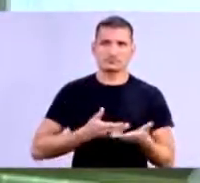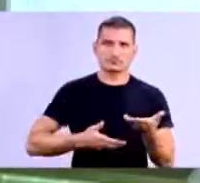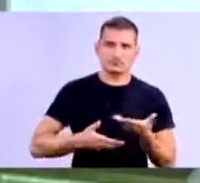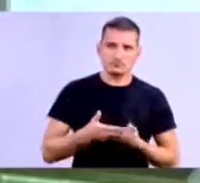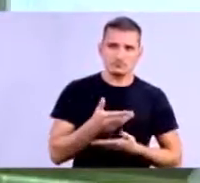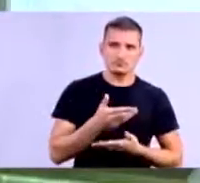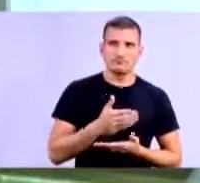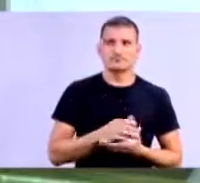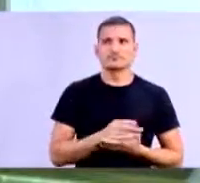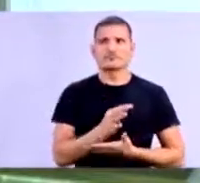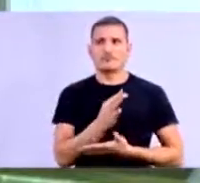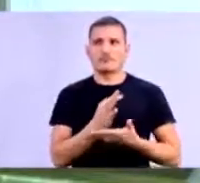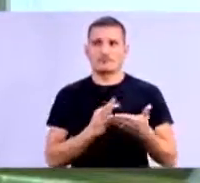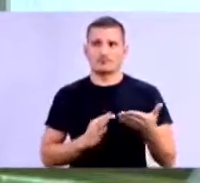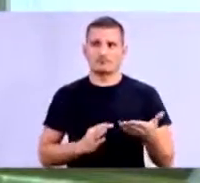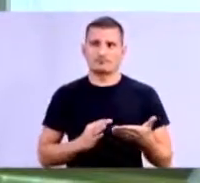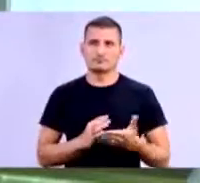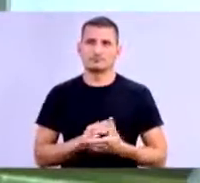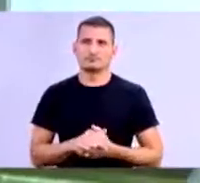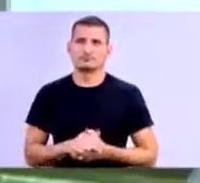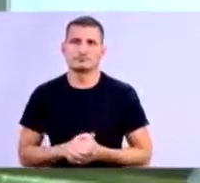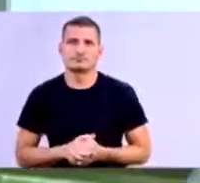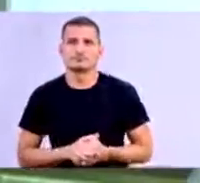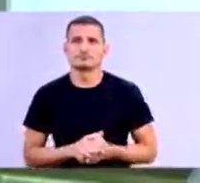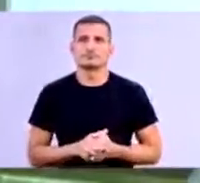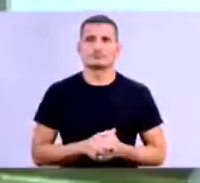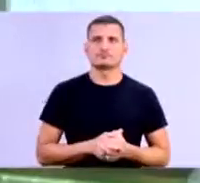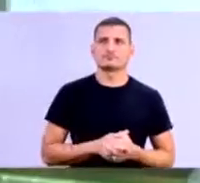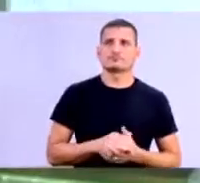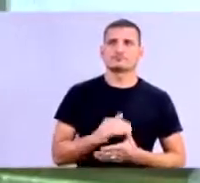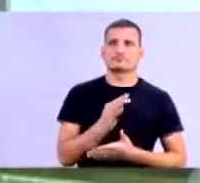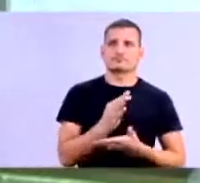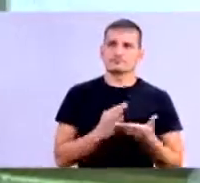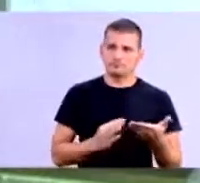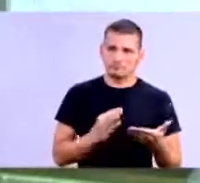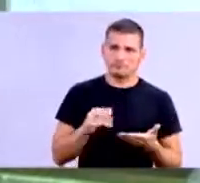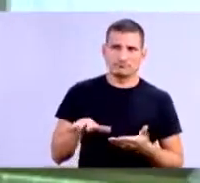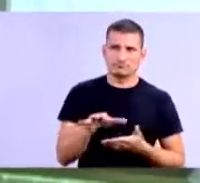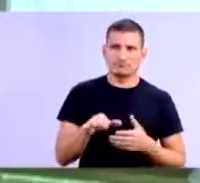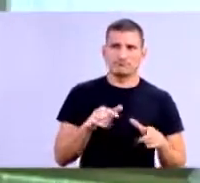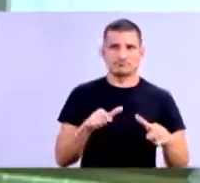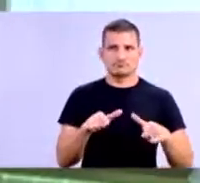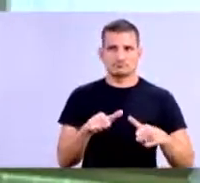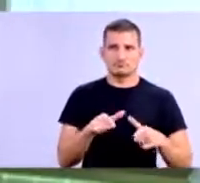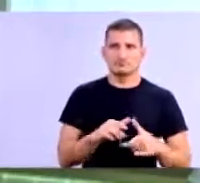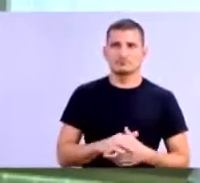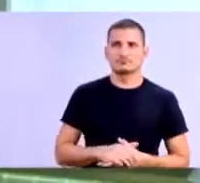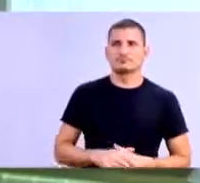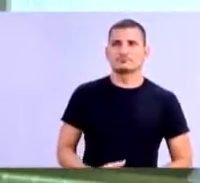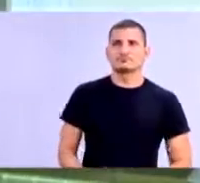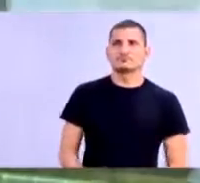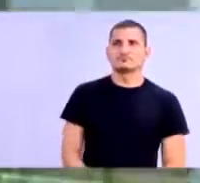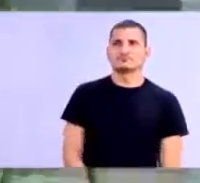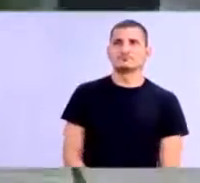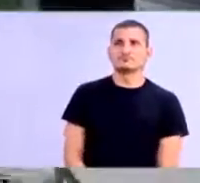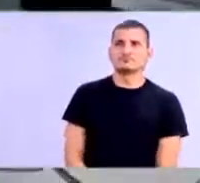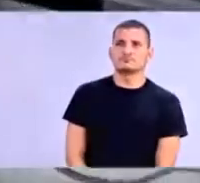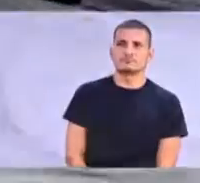os textos que envolvem, né, o ambiente de trabalho. Vejamos, já voltamos.